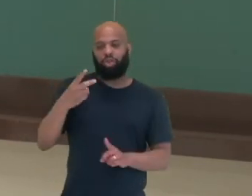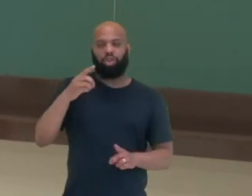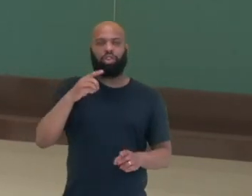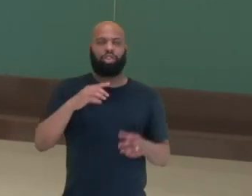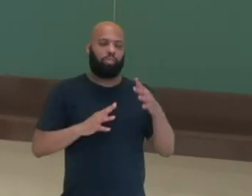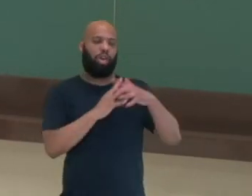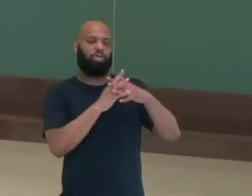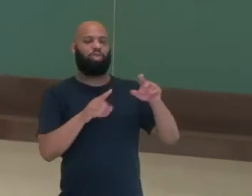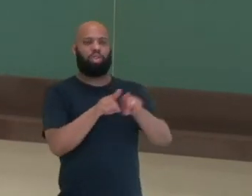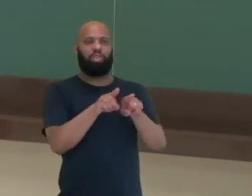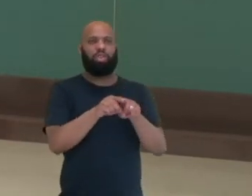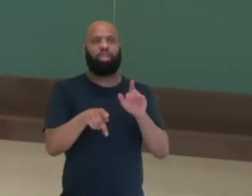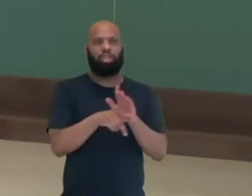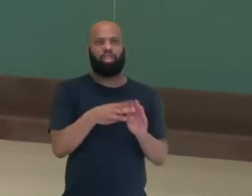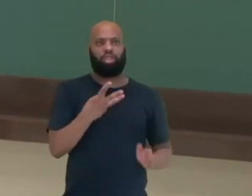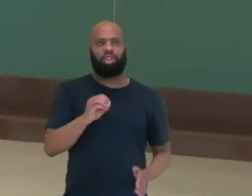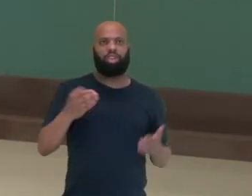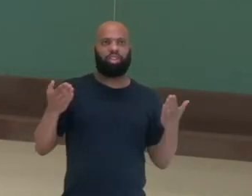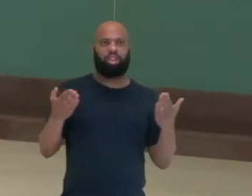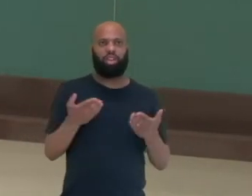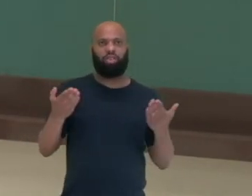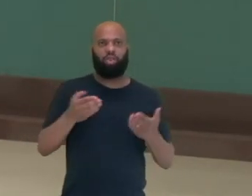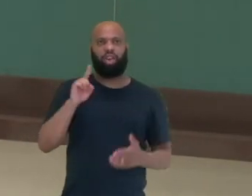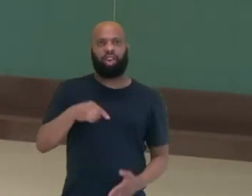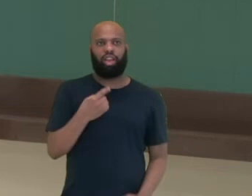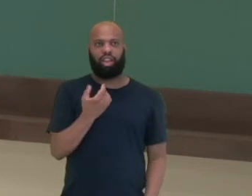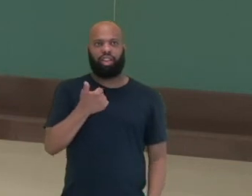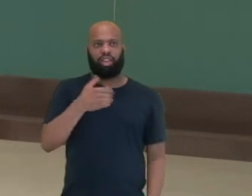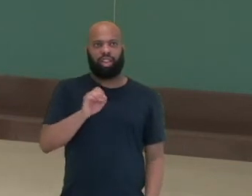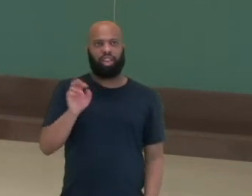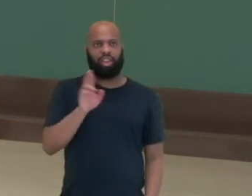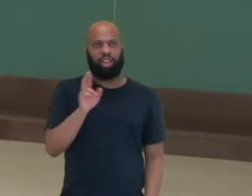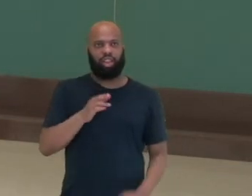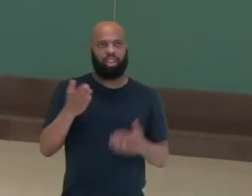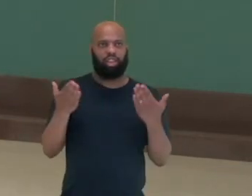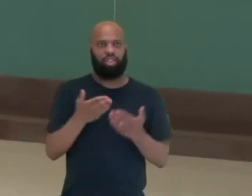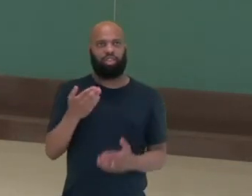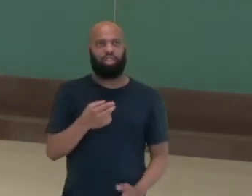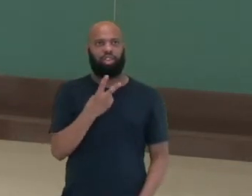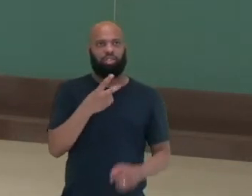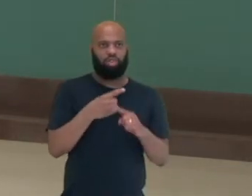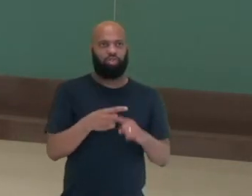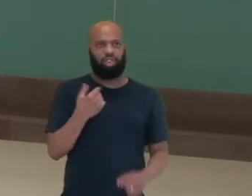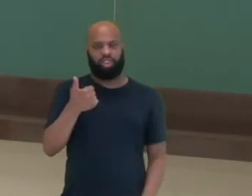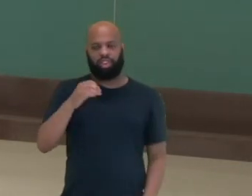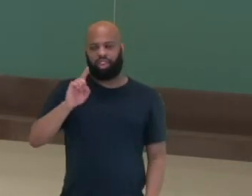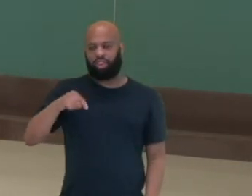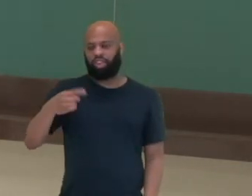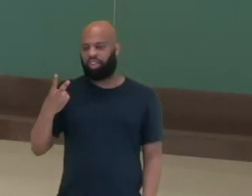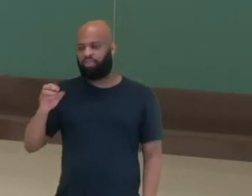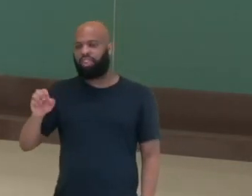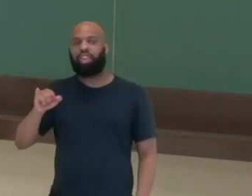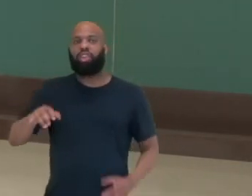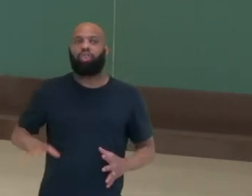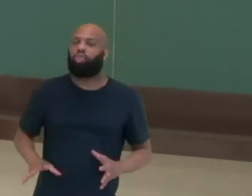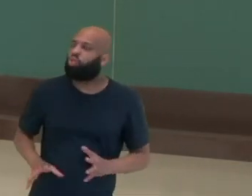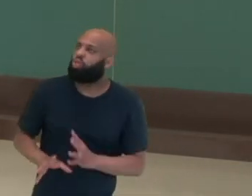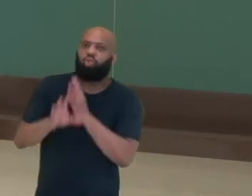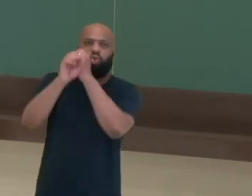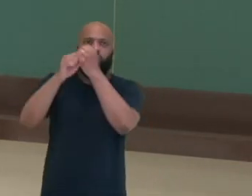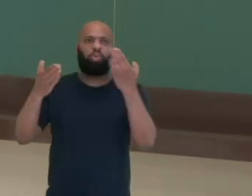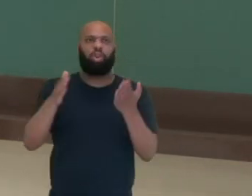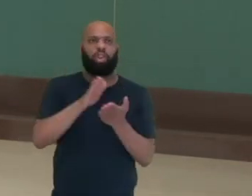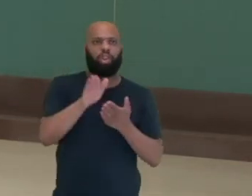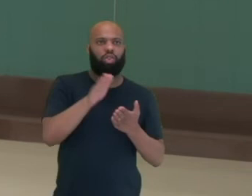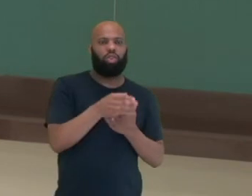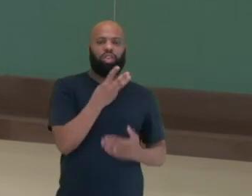dos 30, né? Já está ao preço de R$10, né? Então, 2 vezes 10 é 20. Então, se a pessoa que